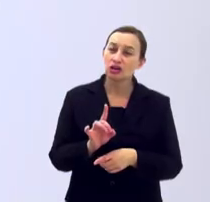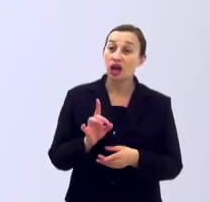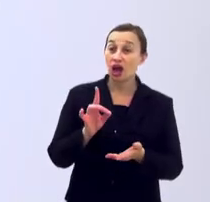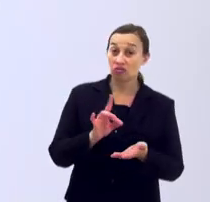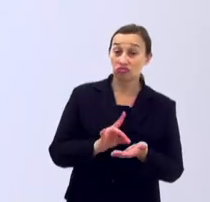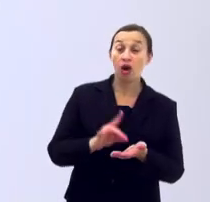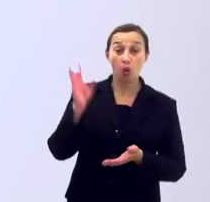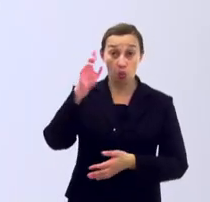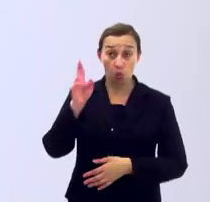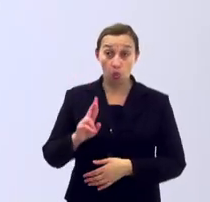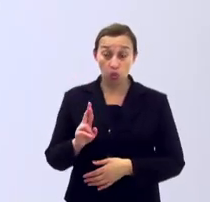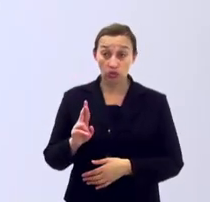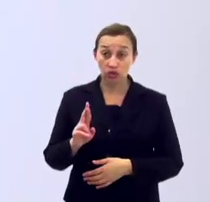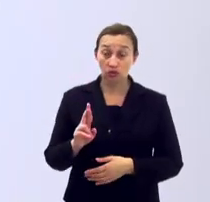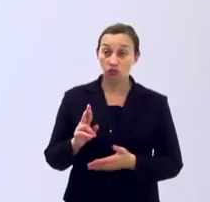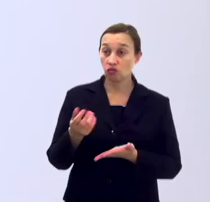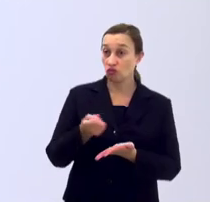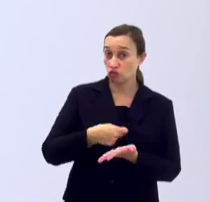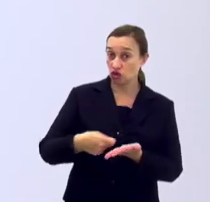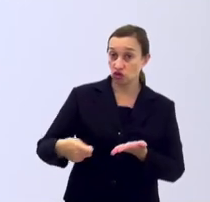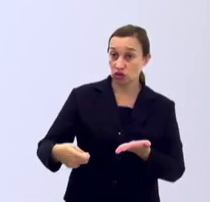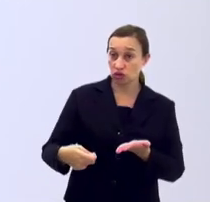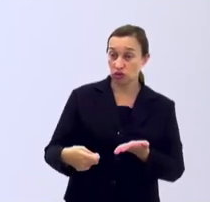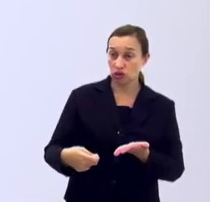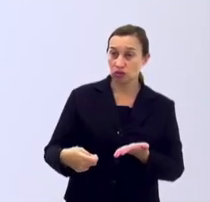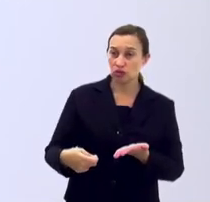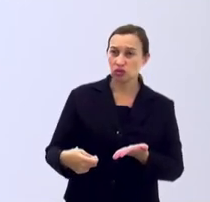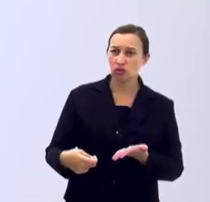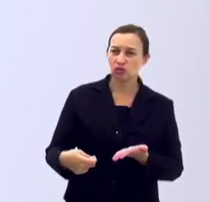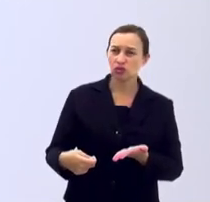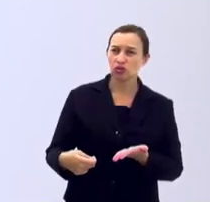real russa, foi escrito,